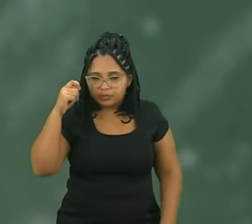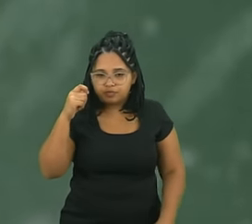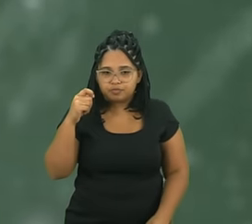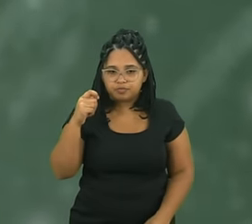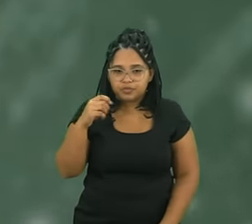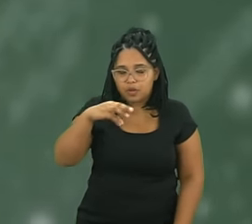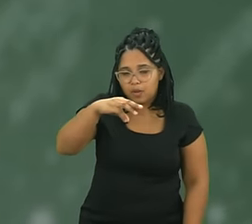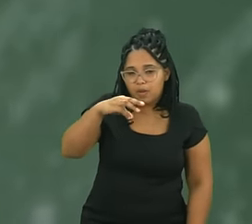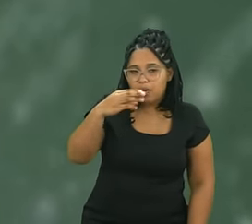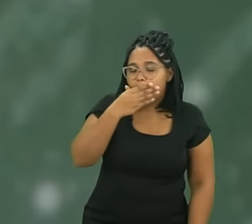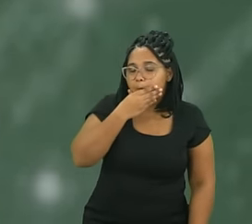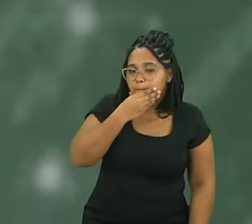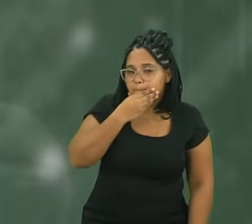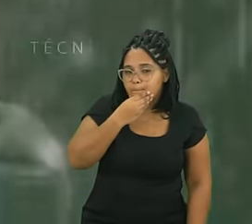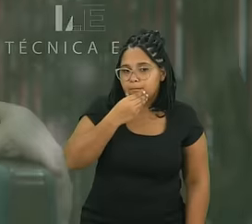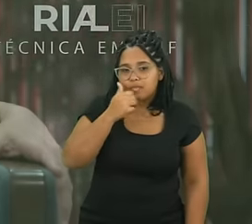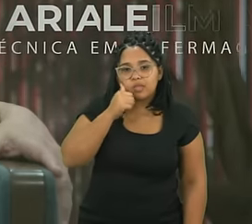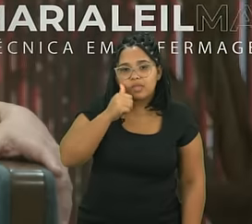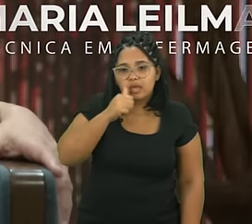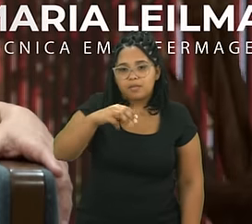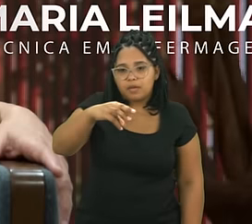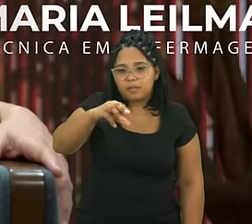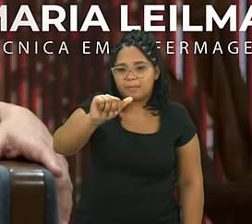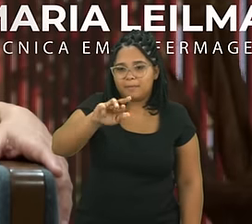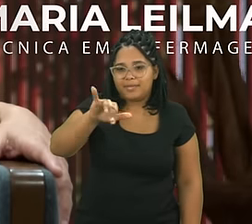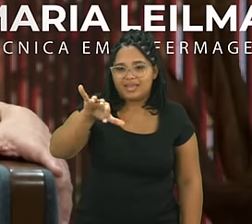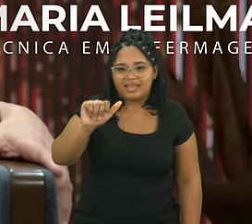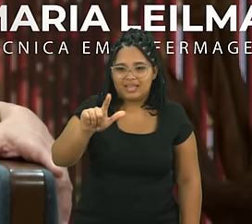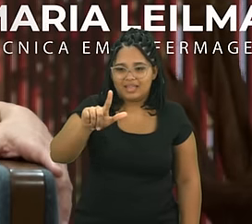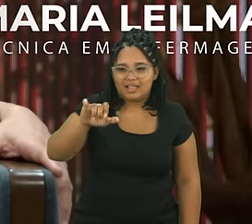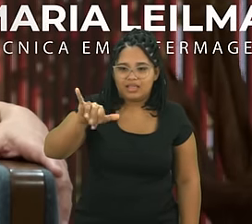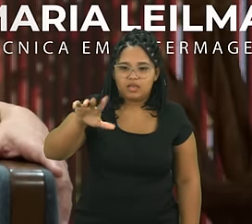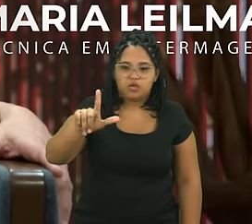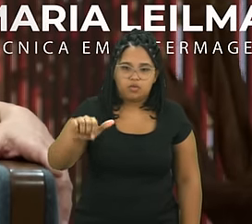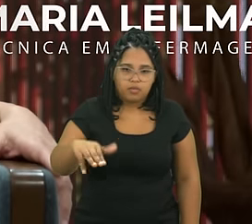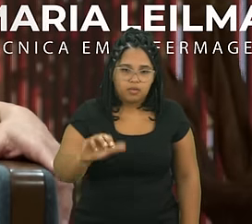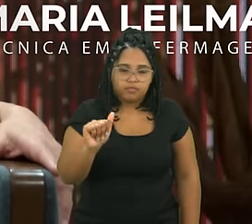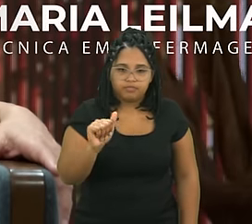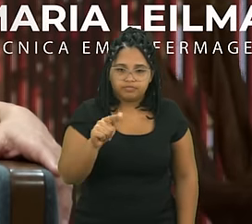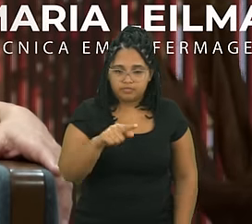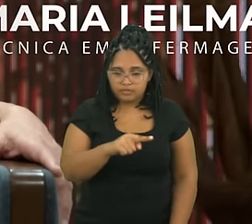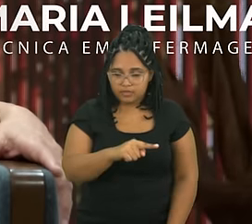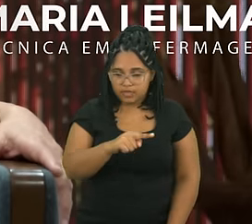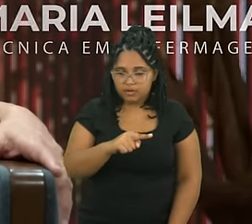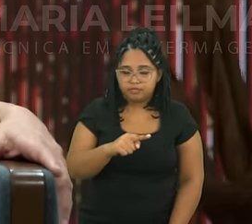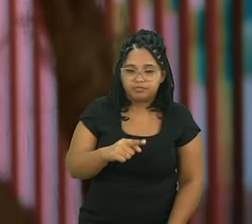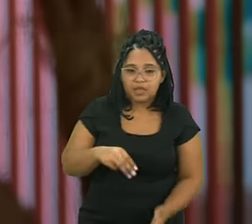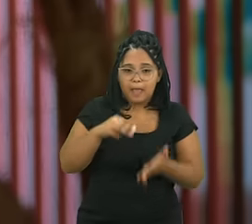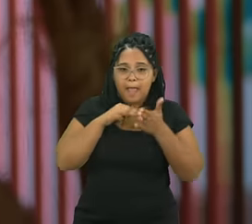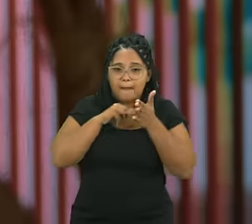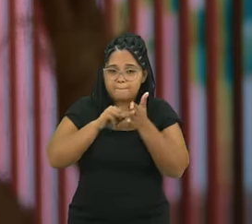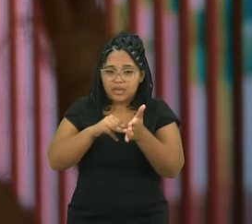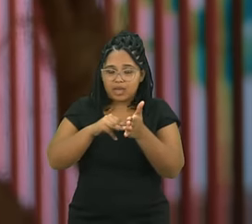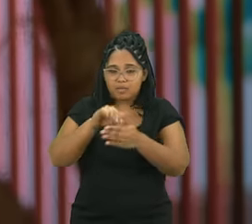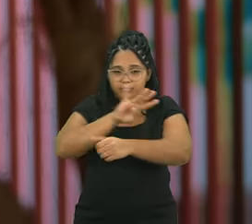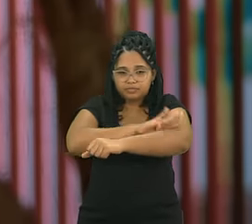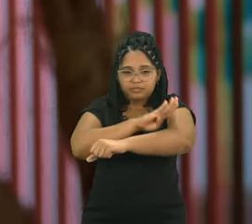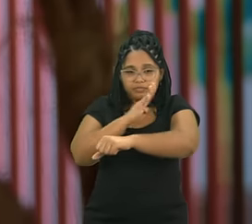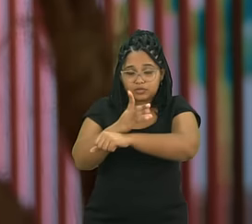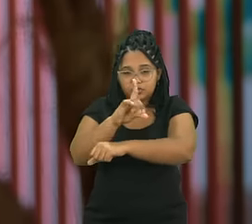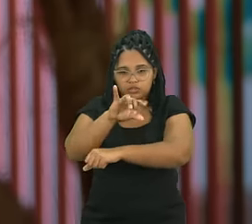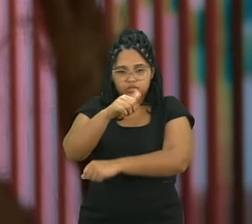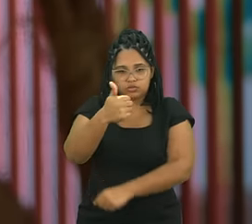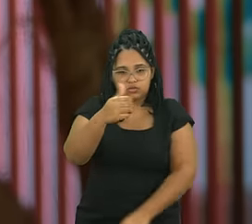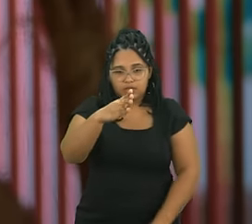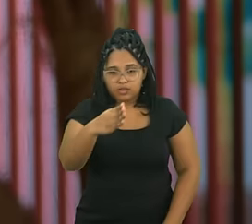Leilma. Eu sou Maria Leilma, sou técnica de enfermagem, sou membro da igreja Deus é Amor. No dia 14